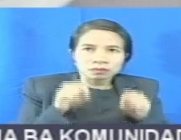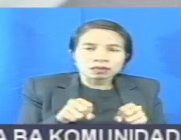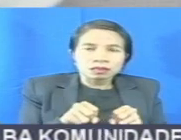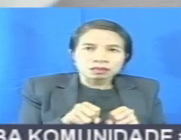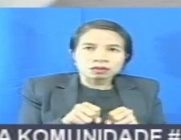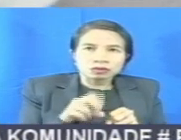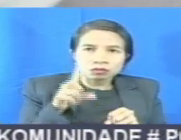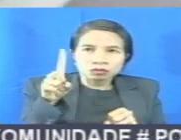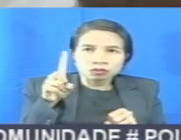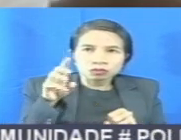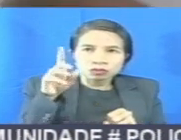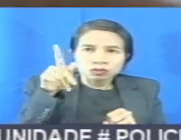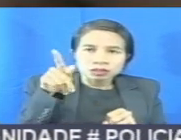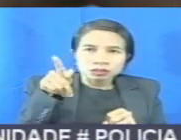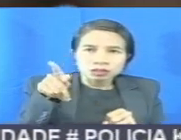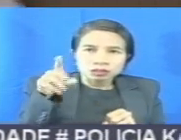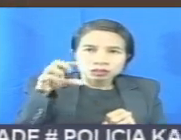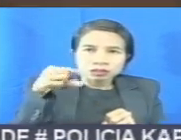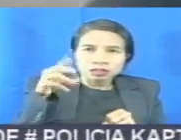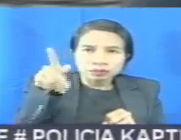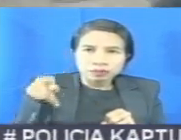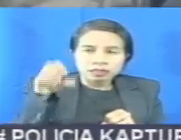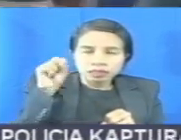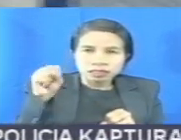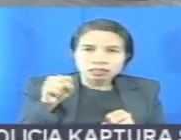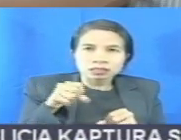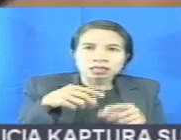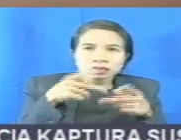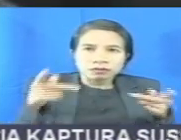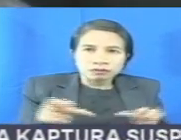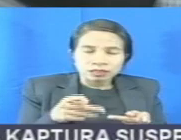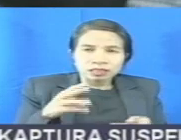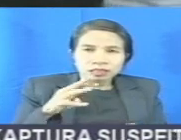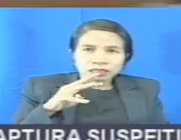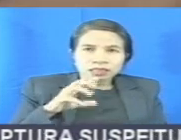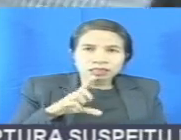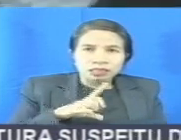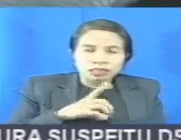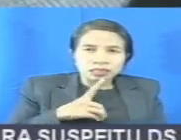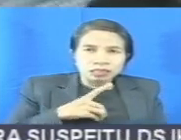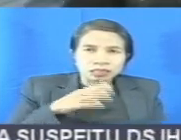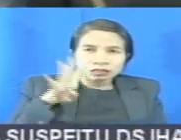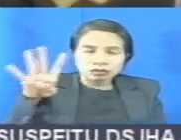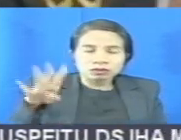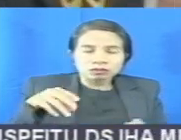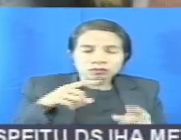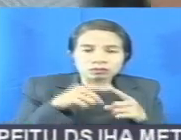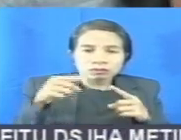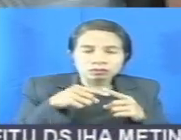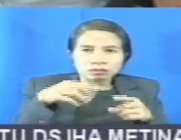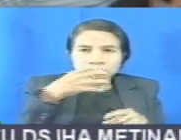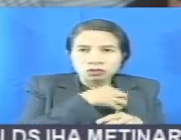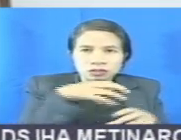upstream um GPS e a minha residência Delta 4. Banhira Polícia Serviço de